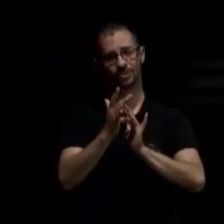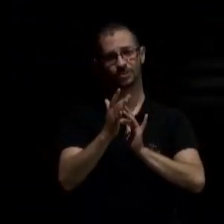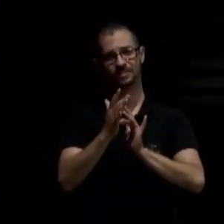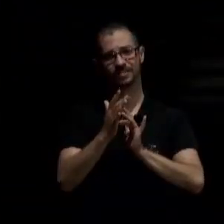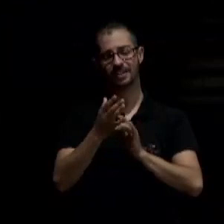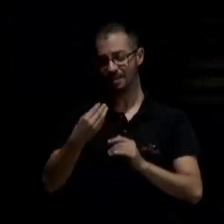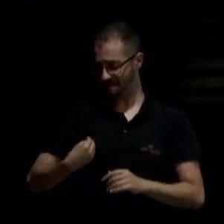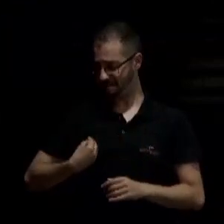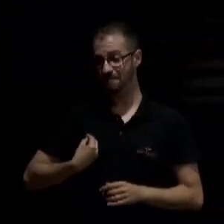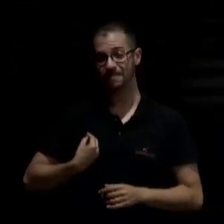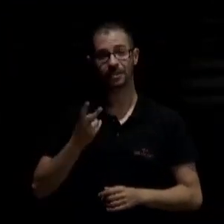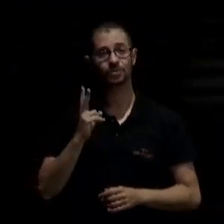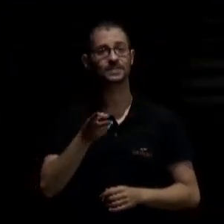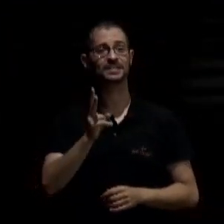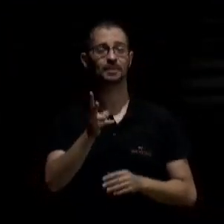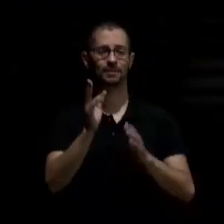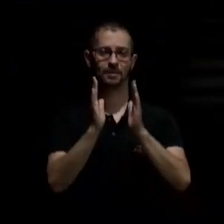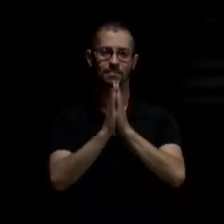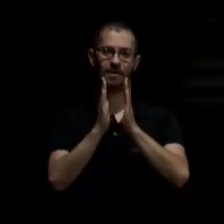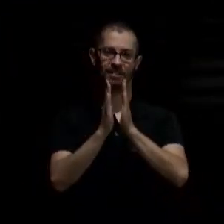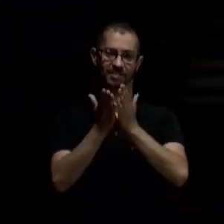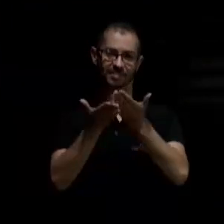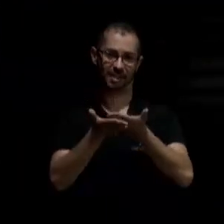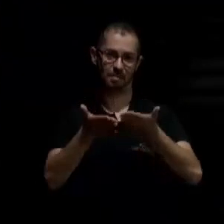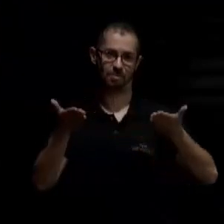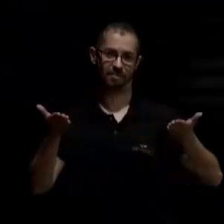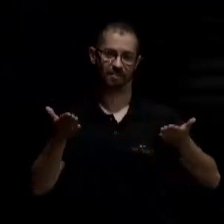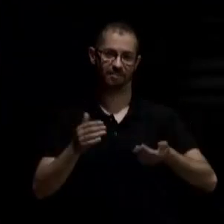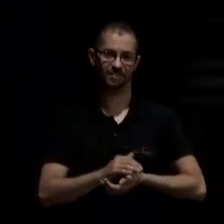Vivendo sempre para interceder por eles.